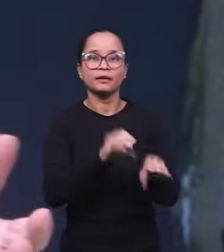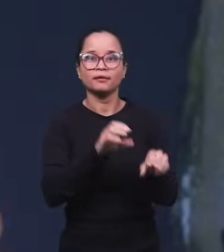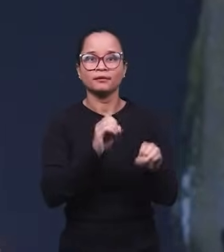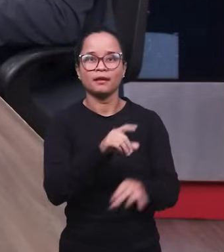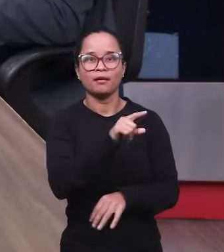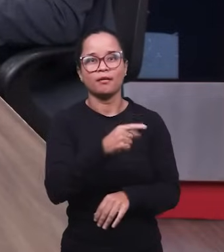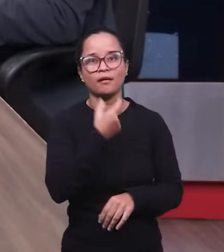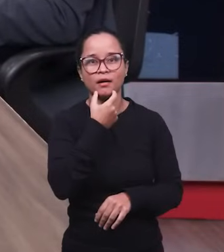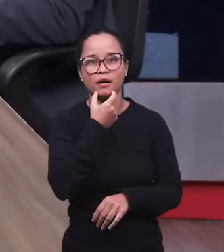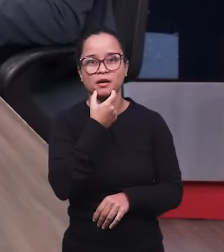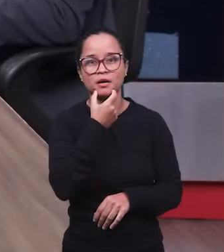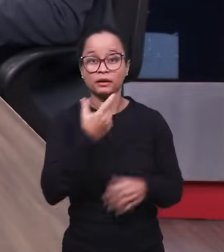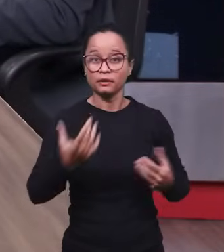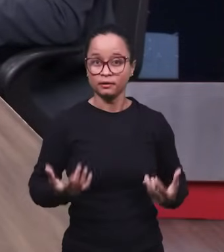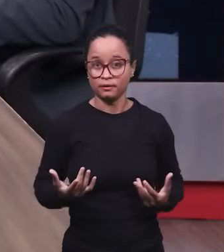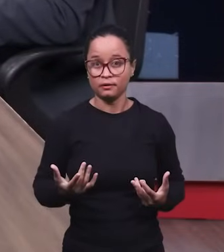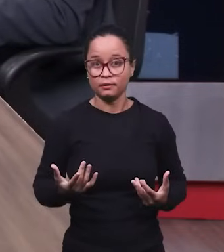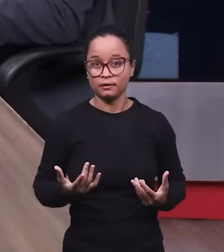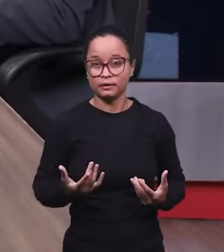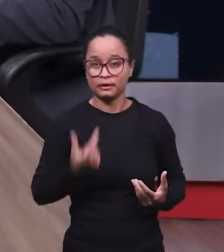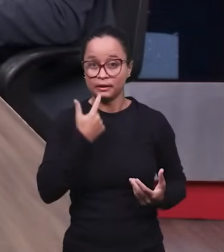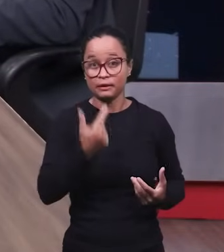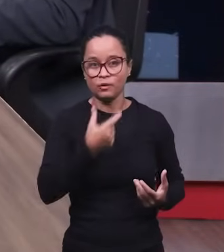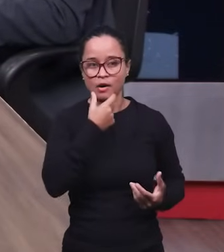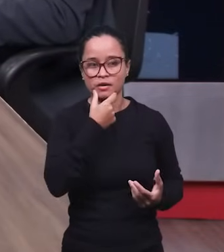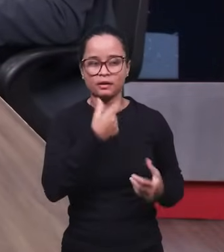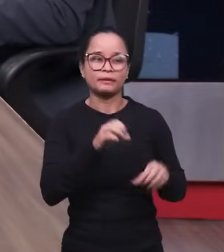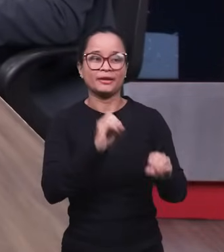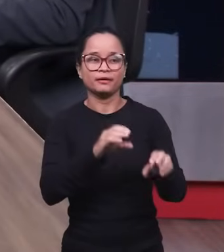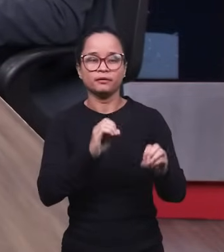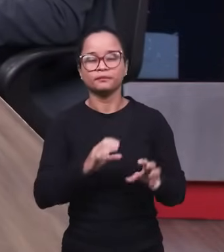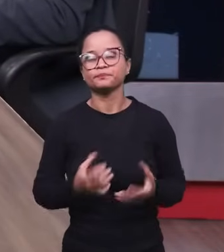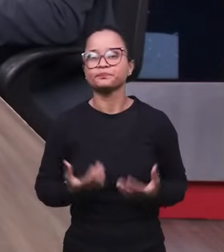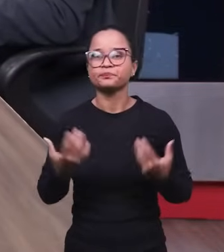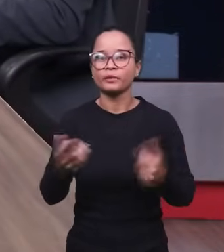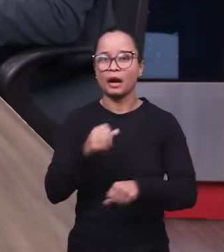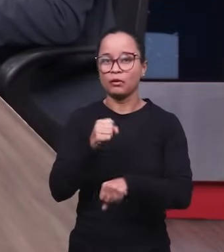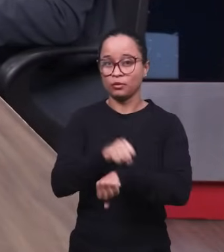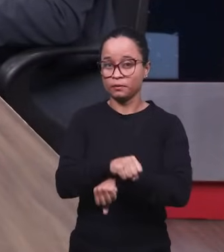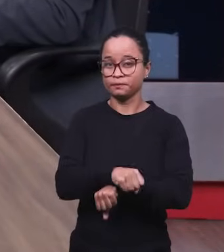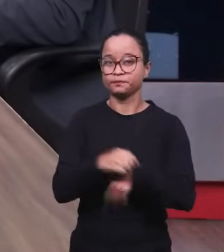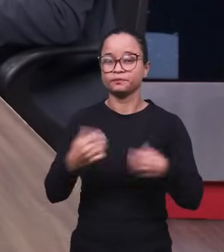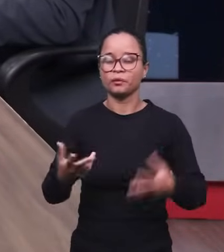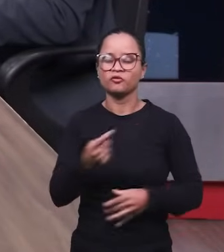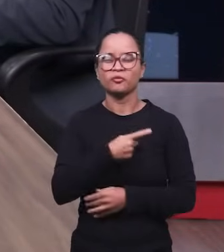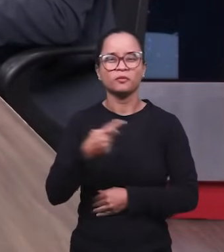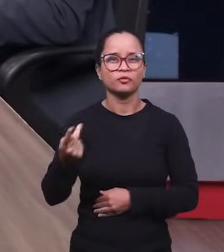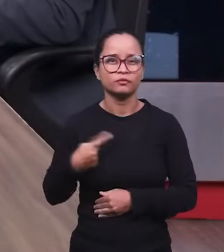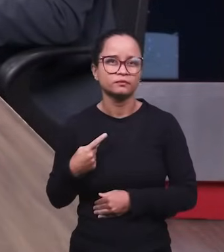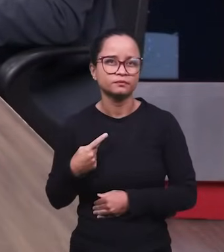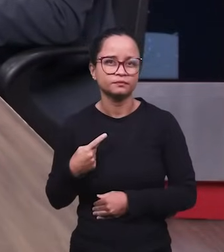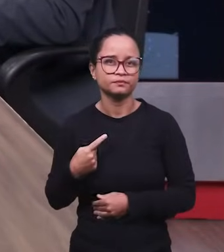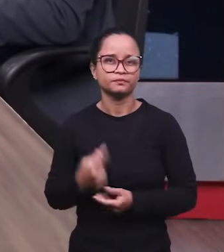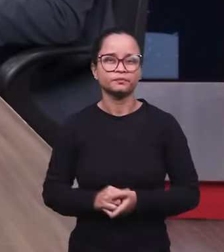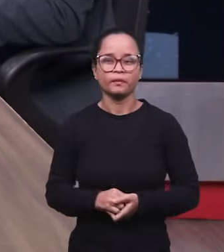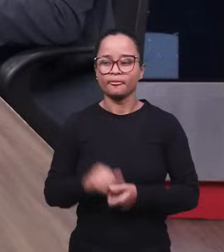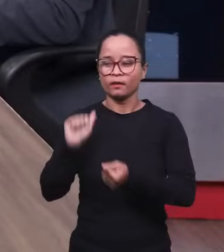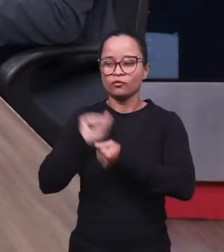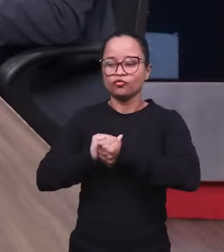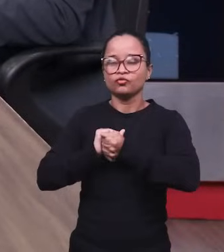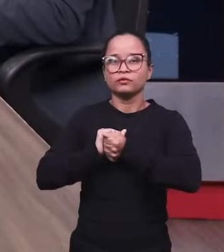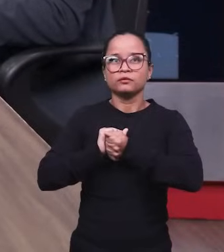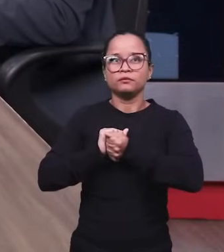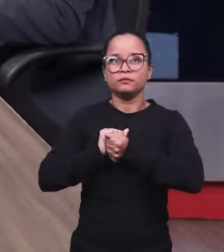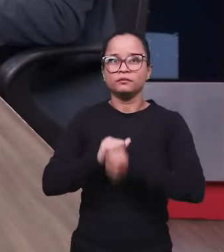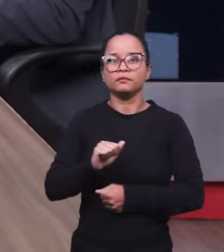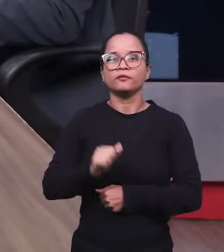lá em inglês, na África de língua inglesa. E aí nós tivemos uma vez um caso como este, que foi o pastor, que foi